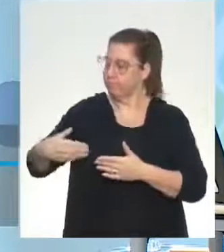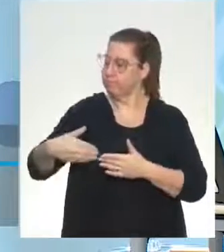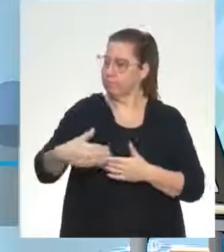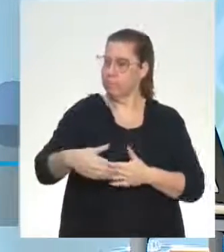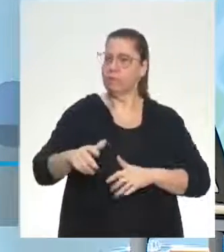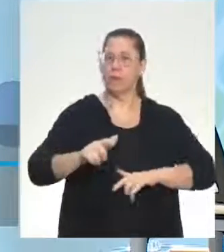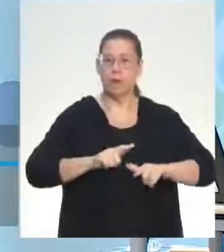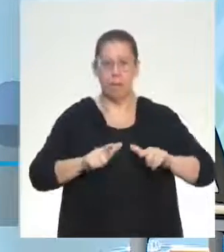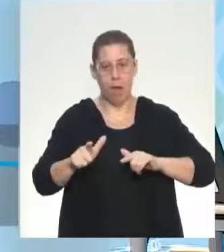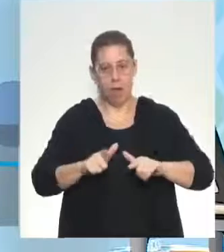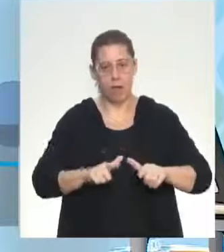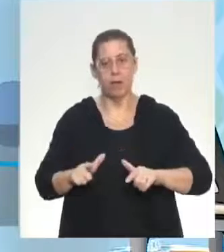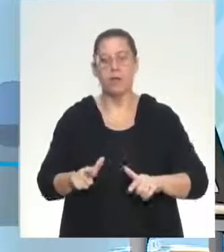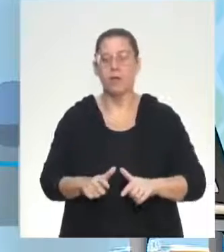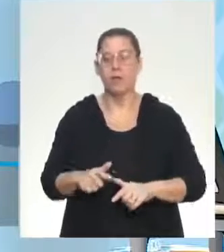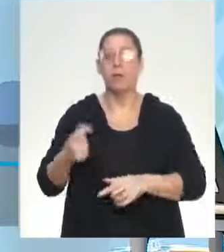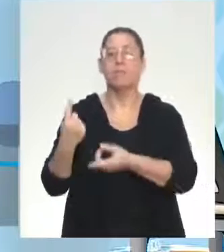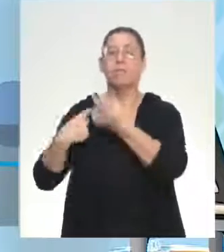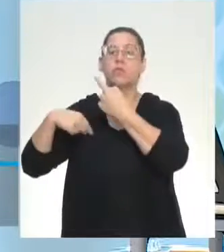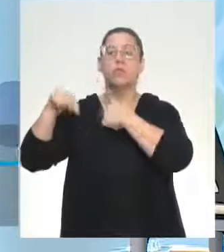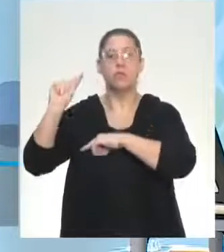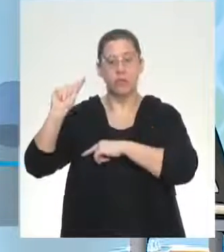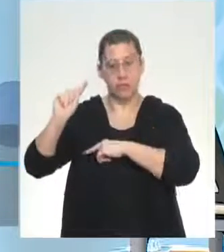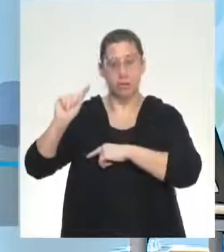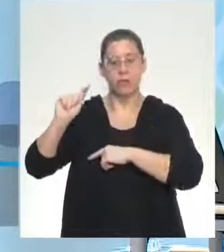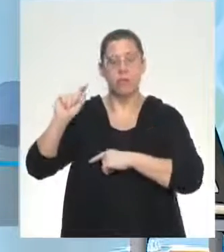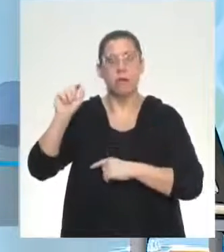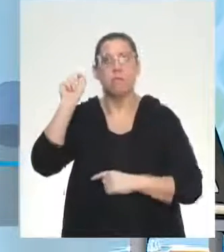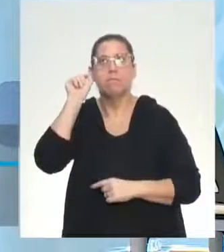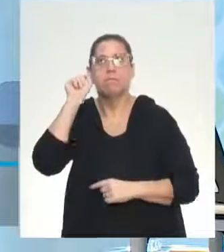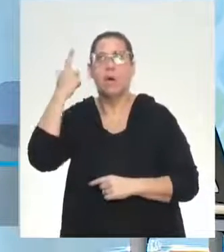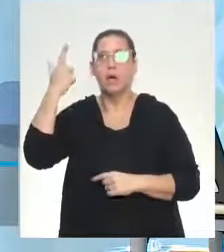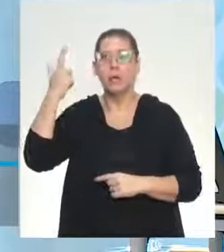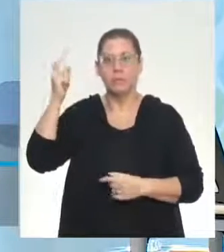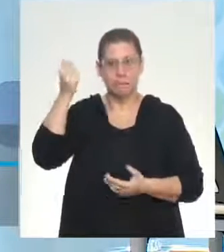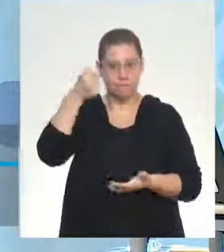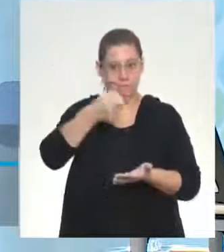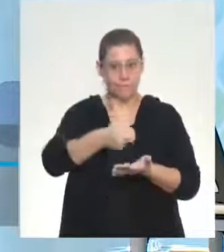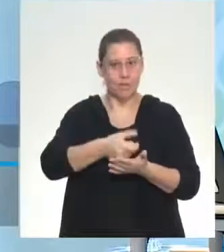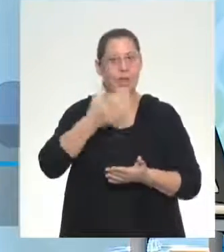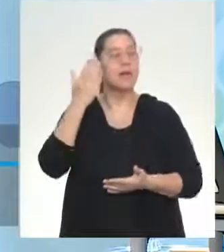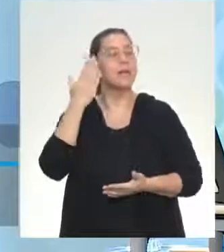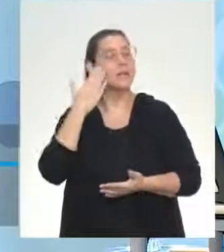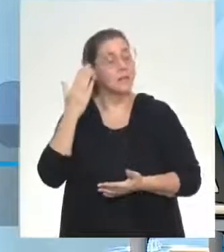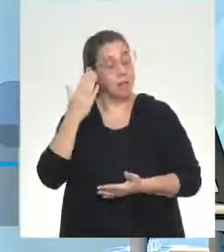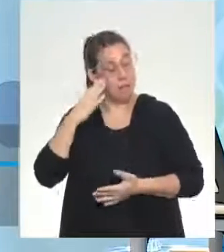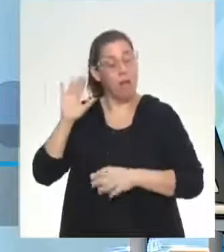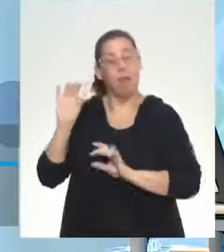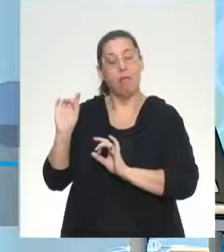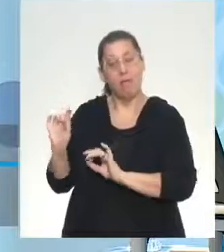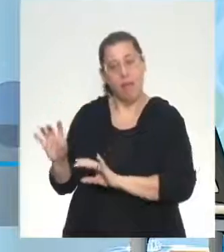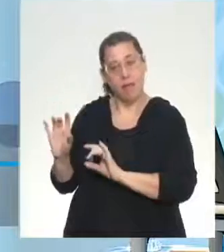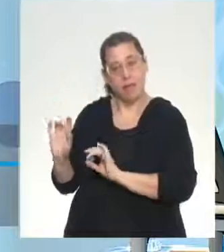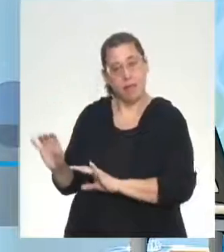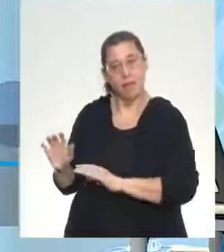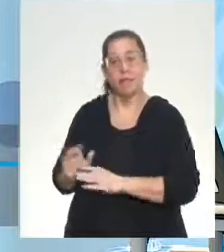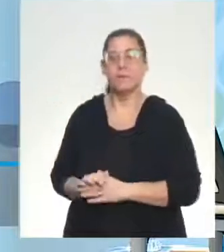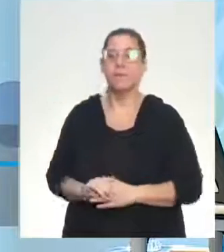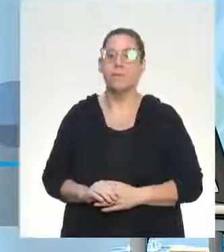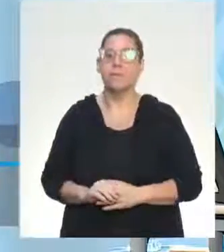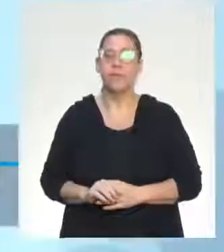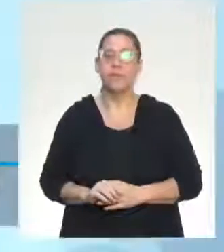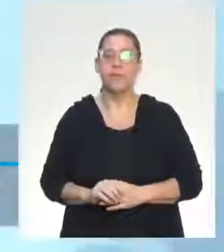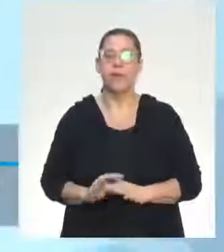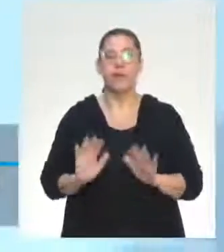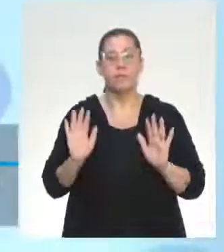trabalho, a desenvolver soluções, nós chamamos isso de saberes e técnicas. E aí,